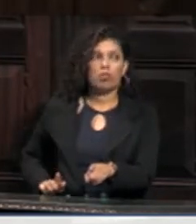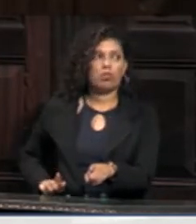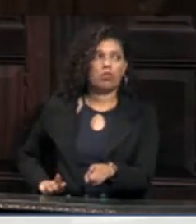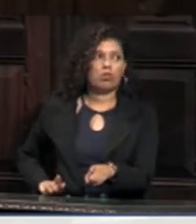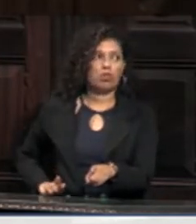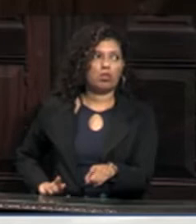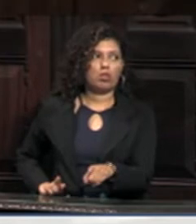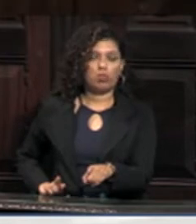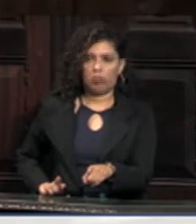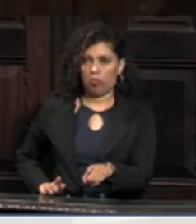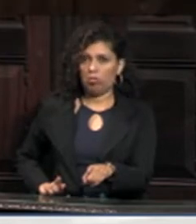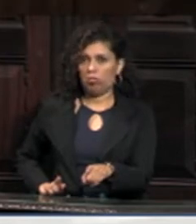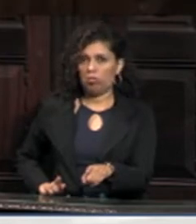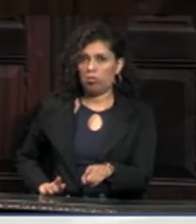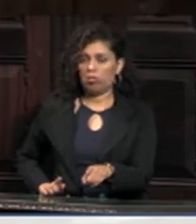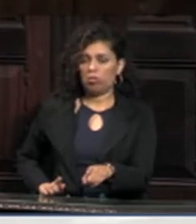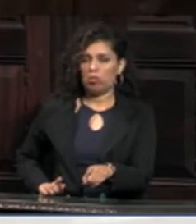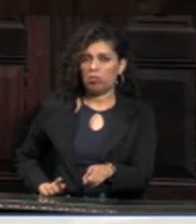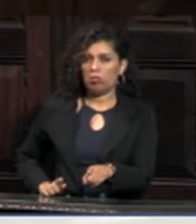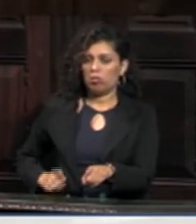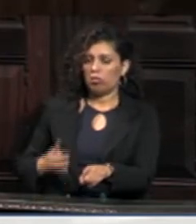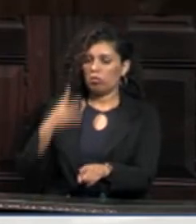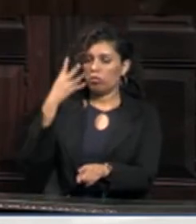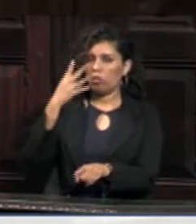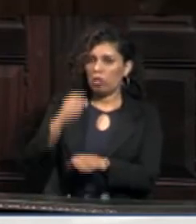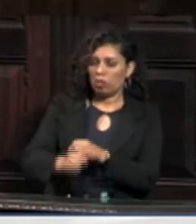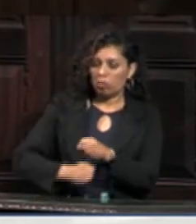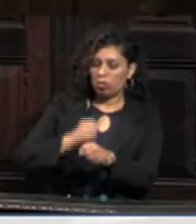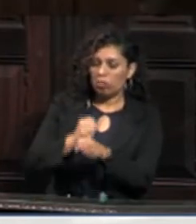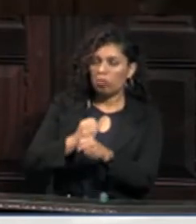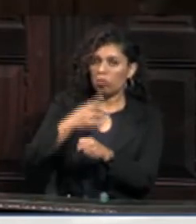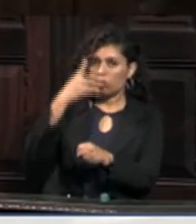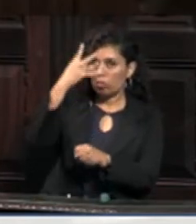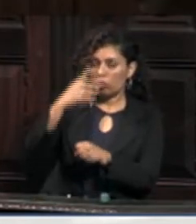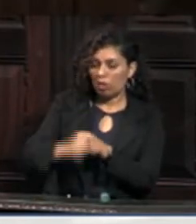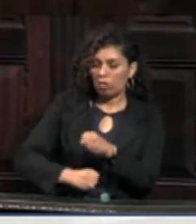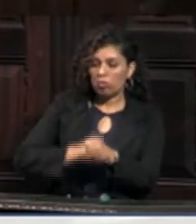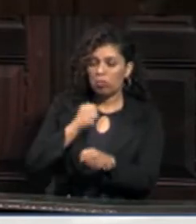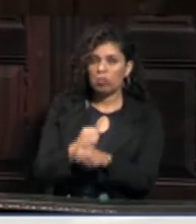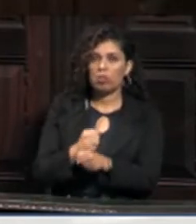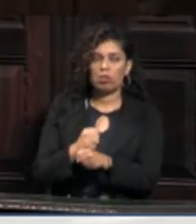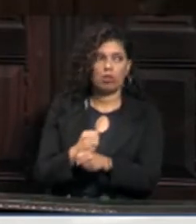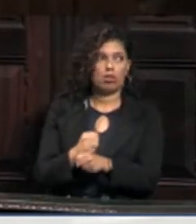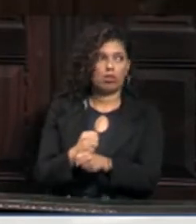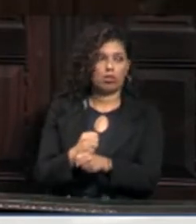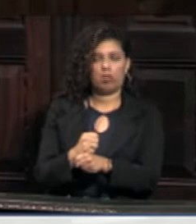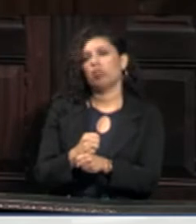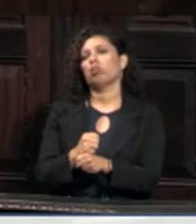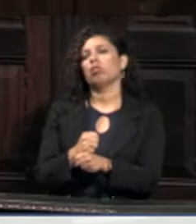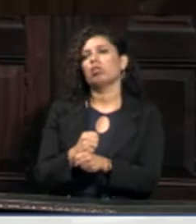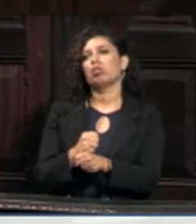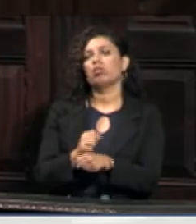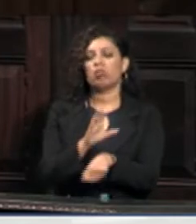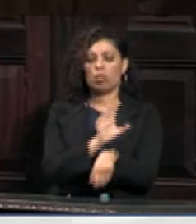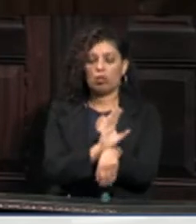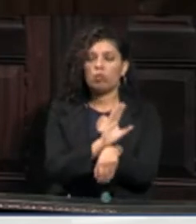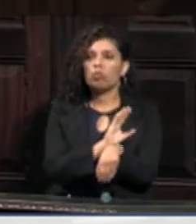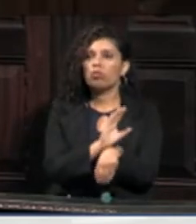acordo com a atual Constituição e pela legislação eleitoral, a cada